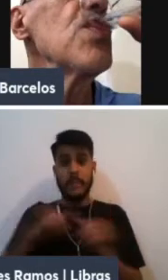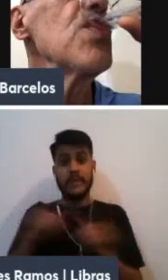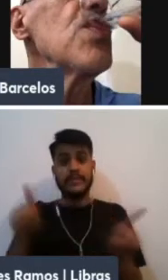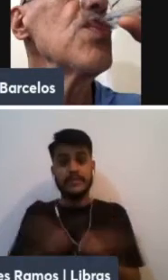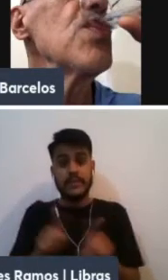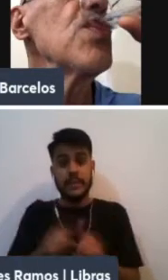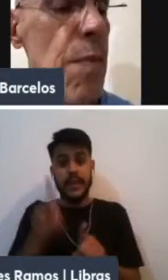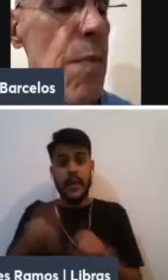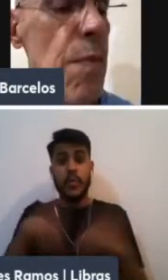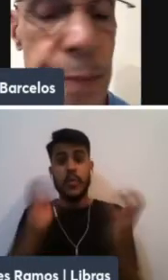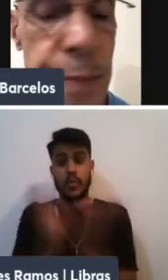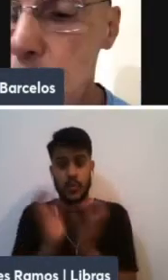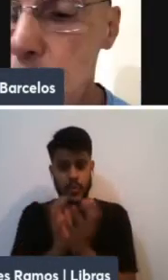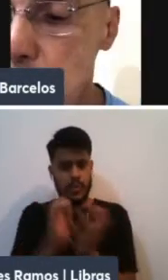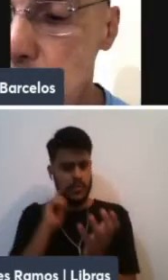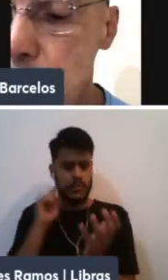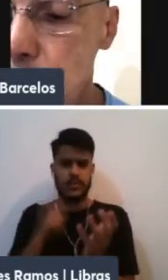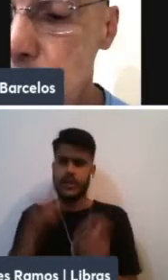tem